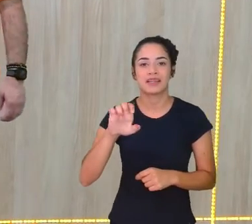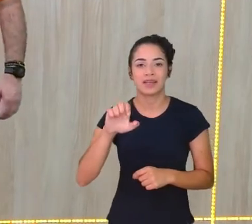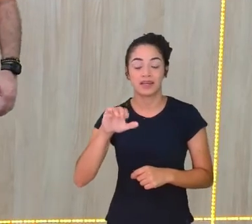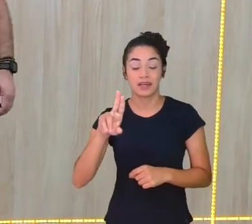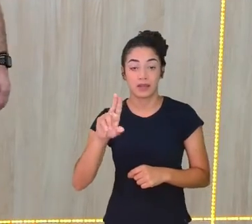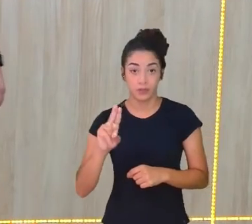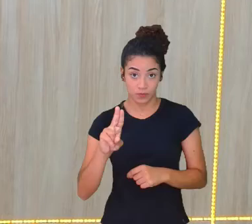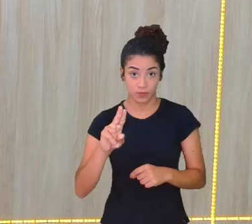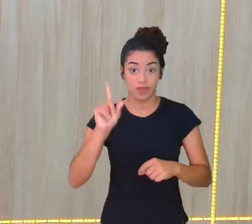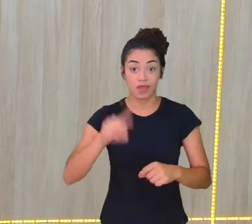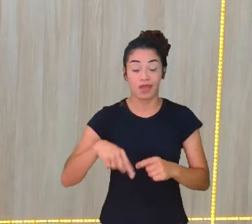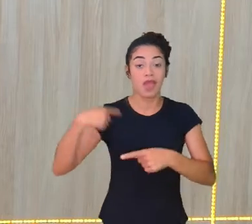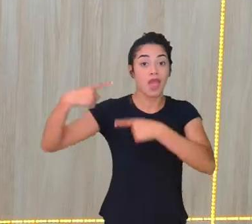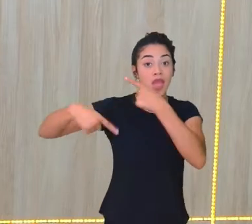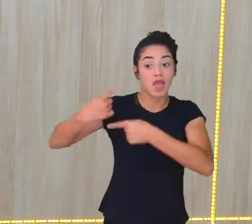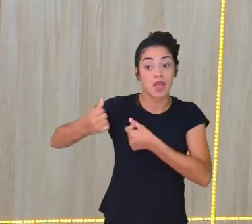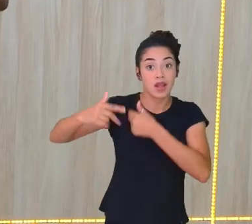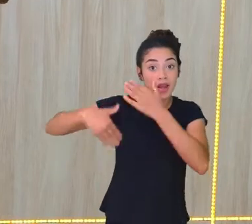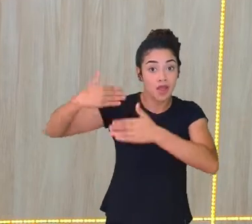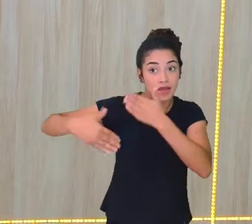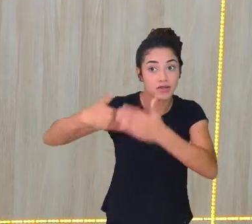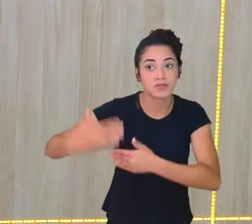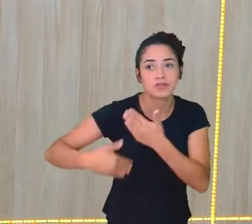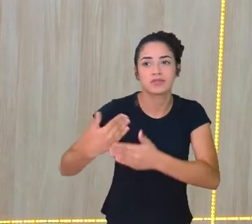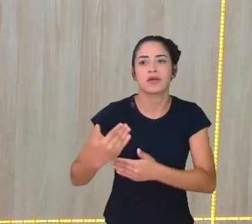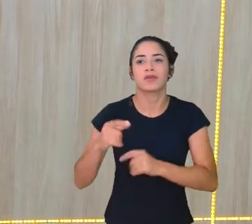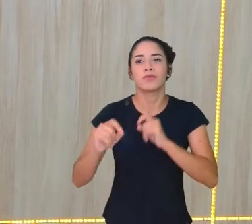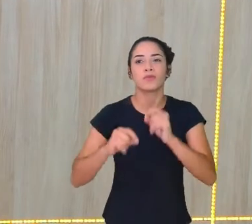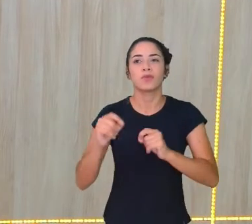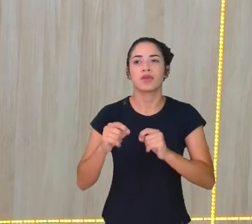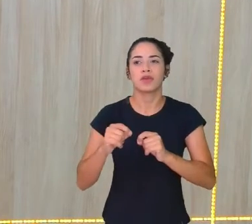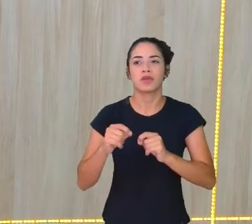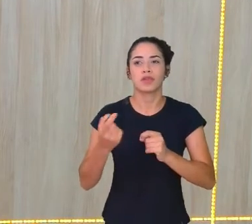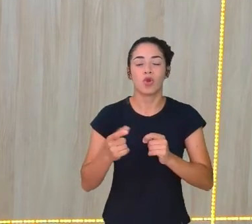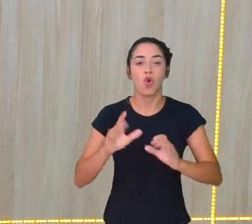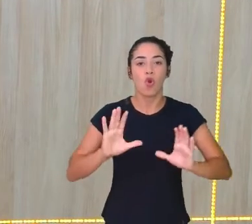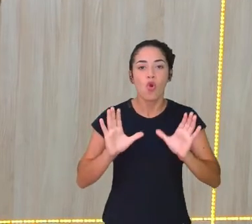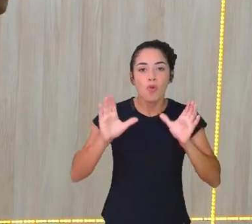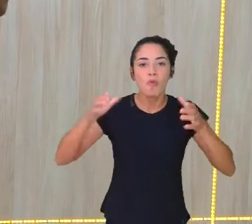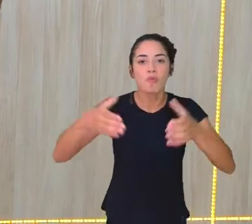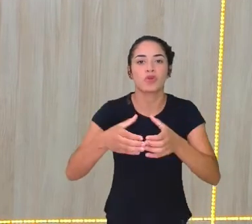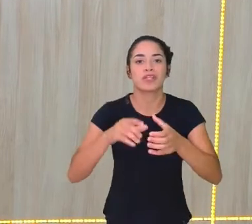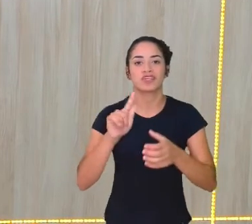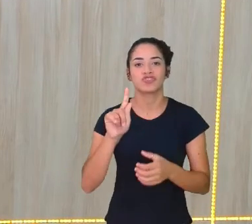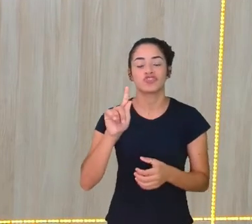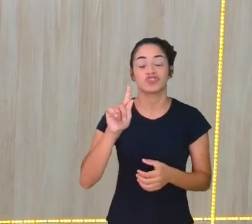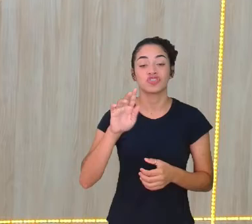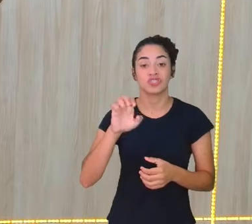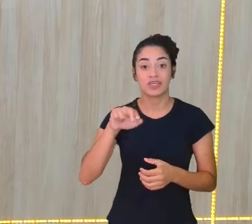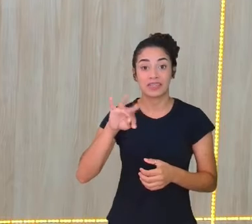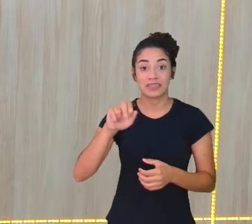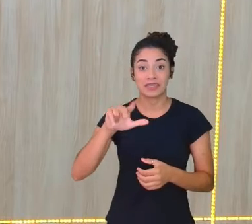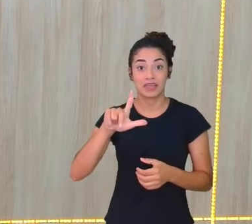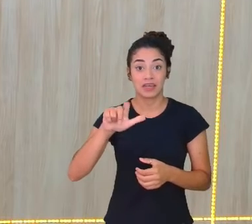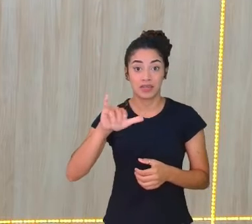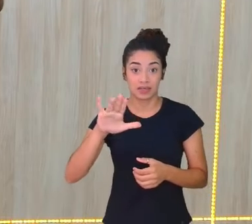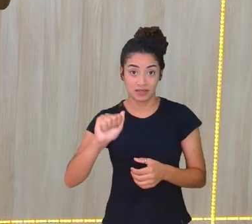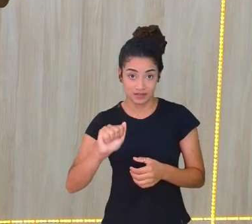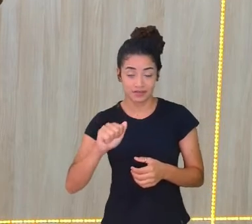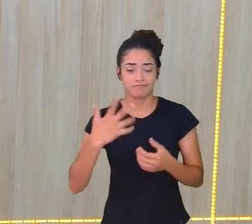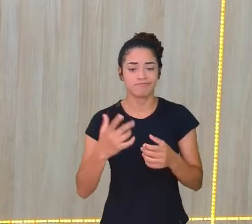daquela chamada comunidade gentílica, que a desagregação das comunidades gentílicas, né, a gente viu,